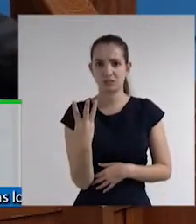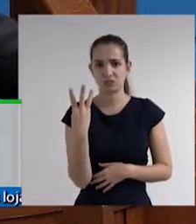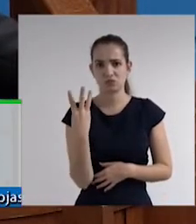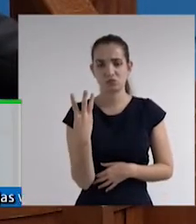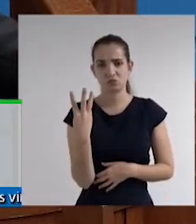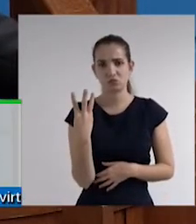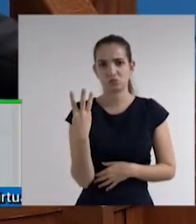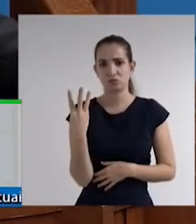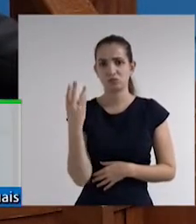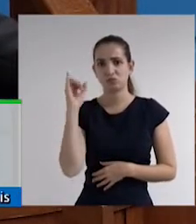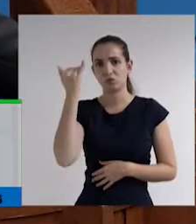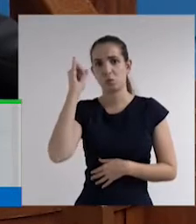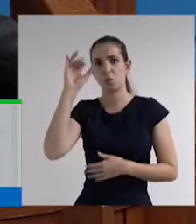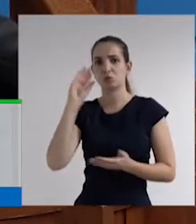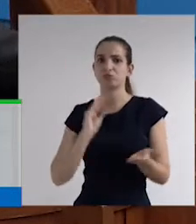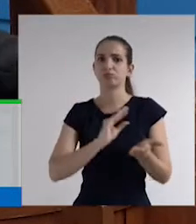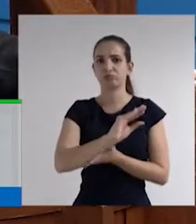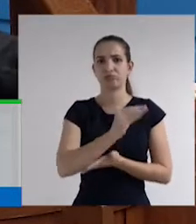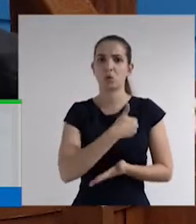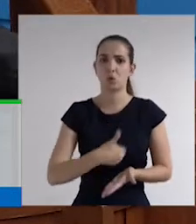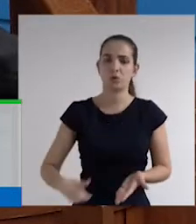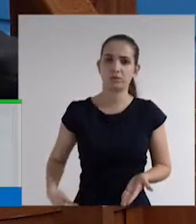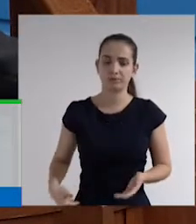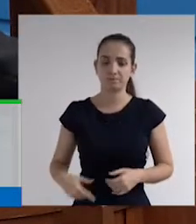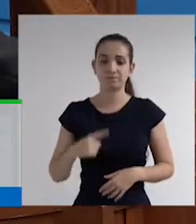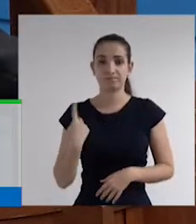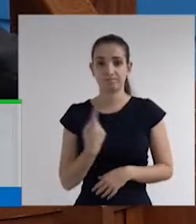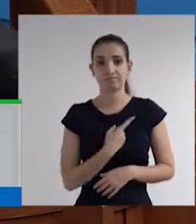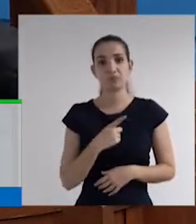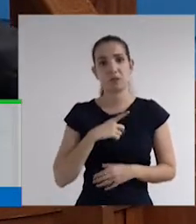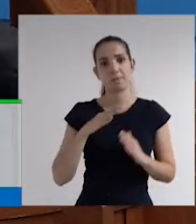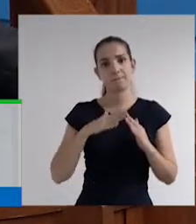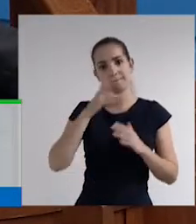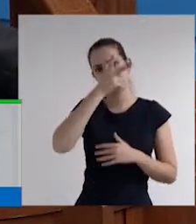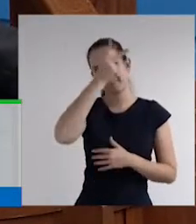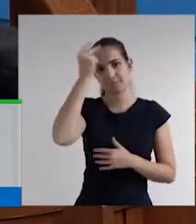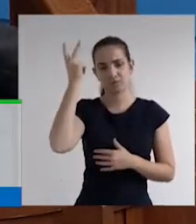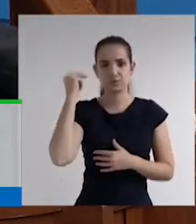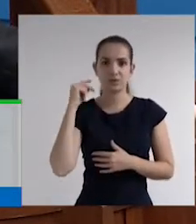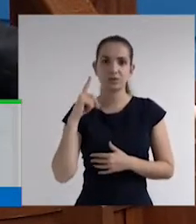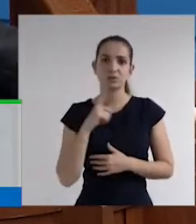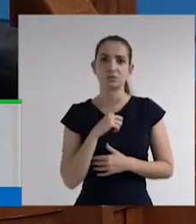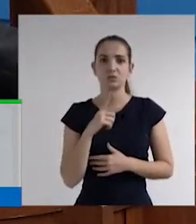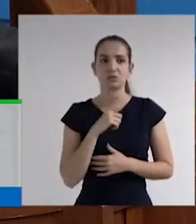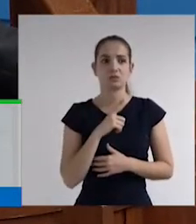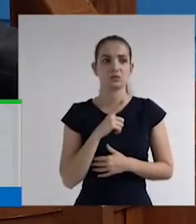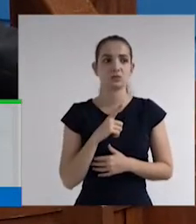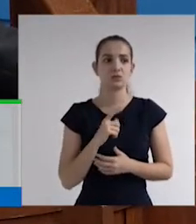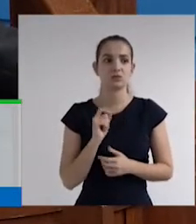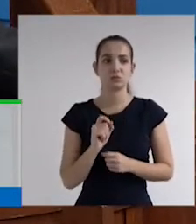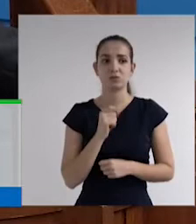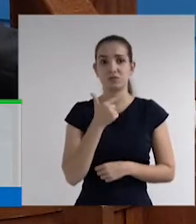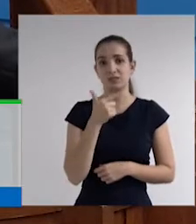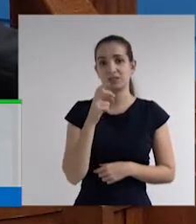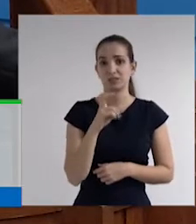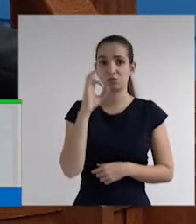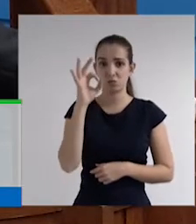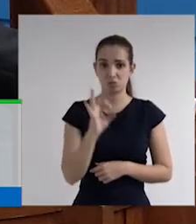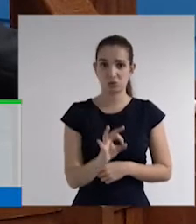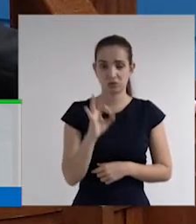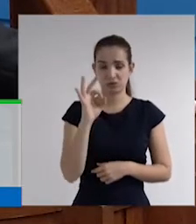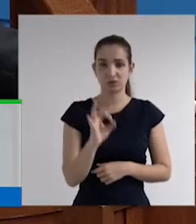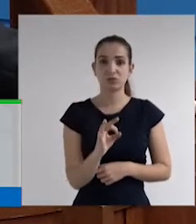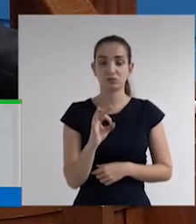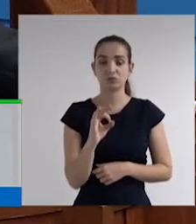governo do Estado? Nós temos, os prefeitos são sócios em 25% do ICMS